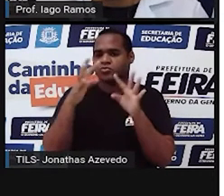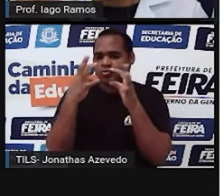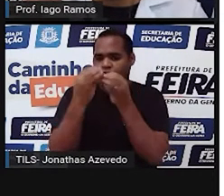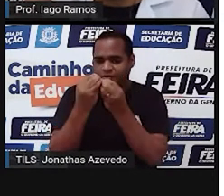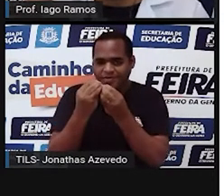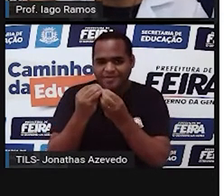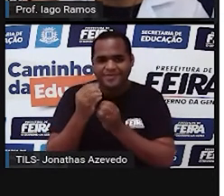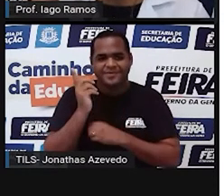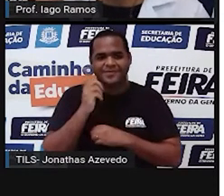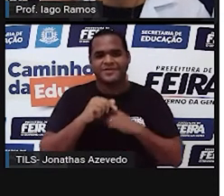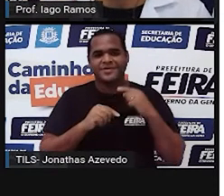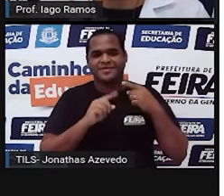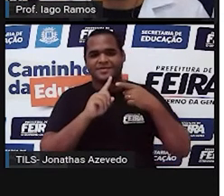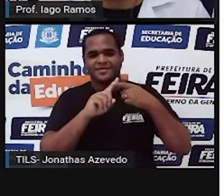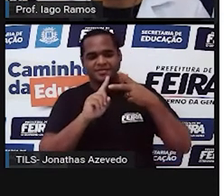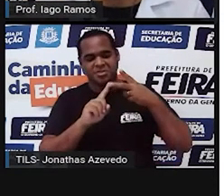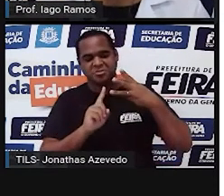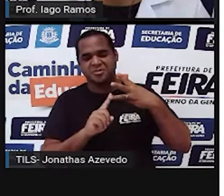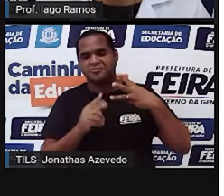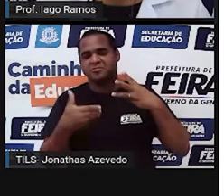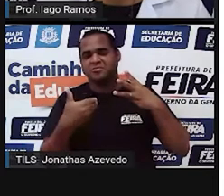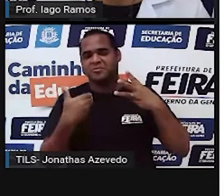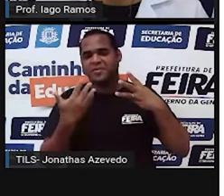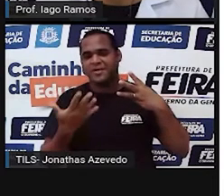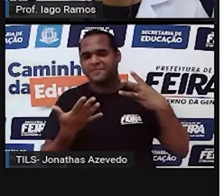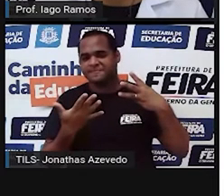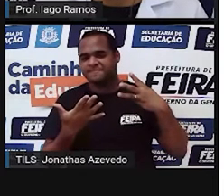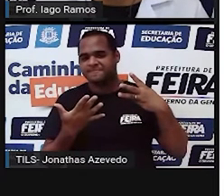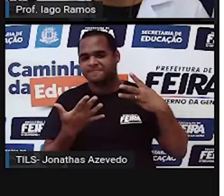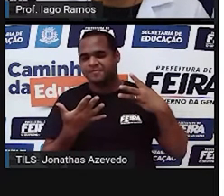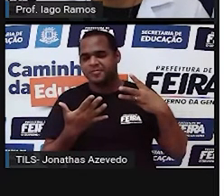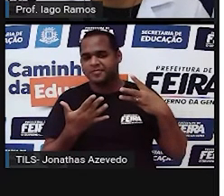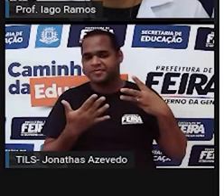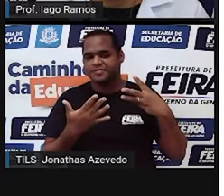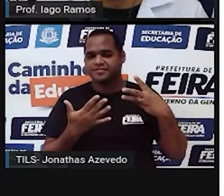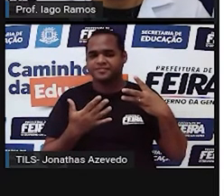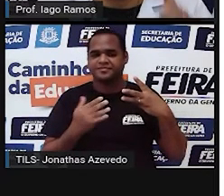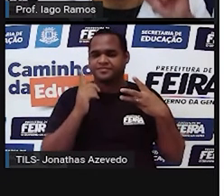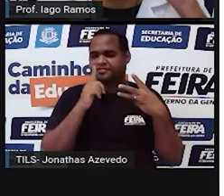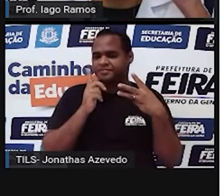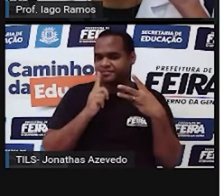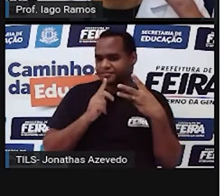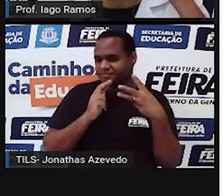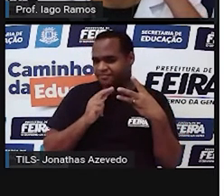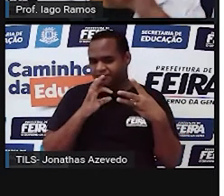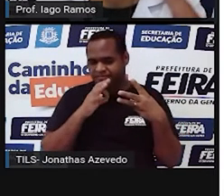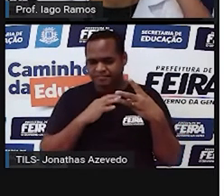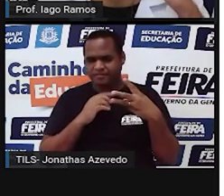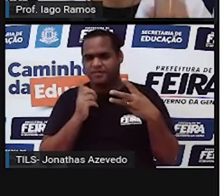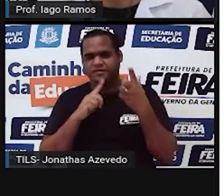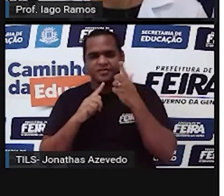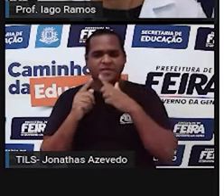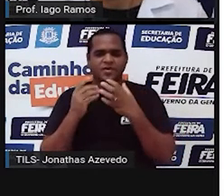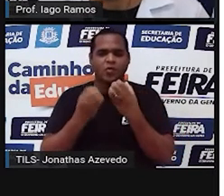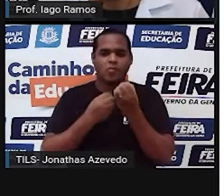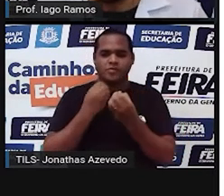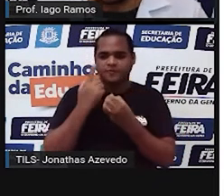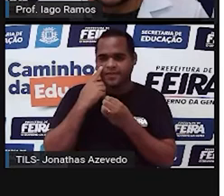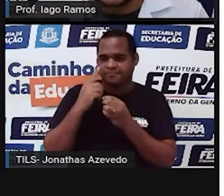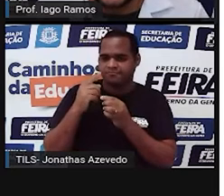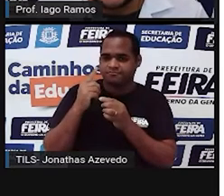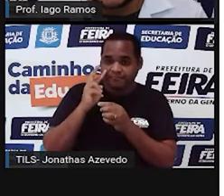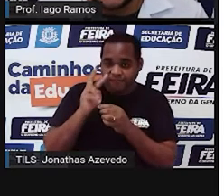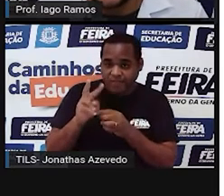maioria, contando um reloginho ali. Qual é a resposta que você daria para essa pergunta com base nesse